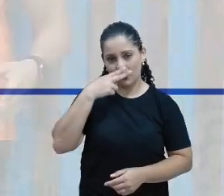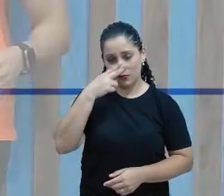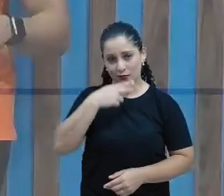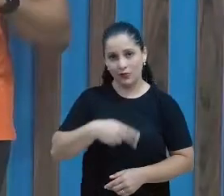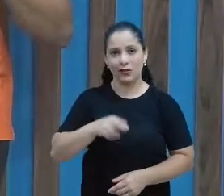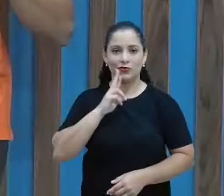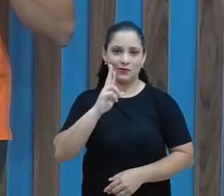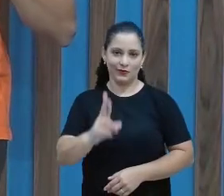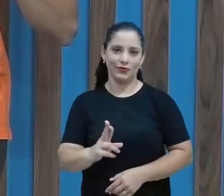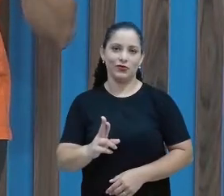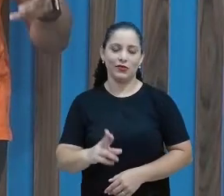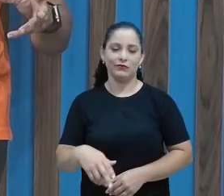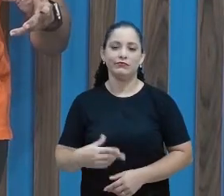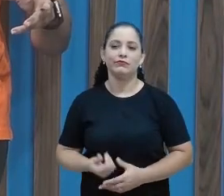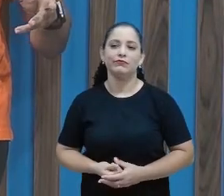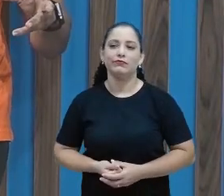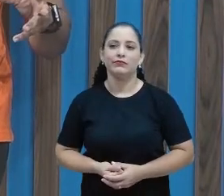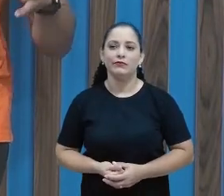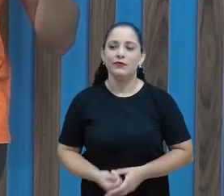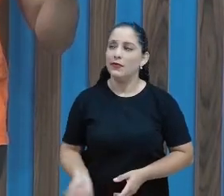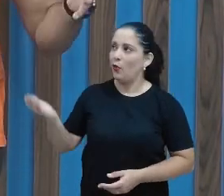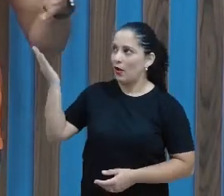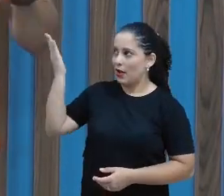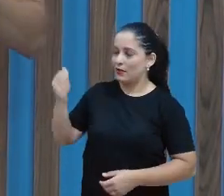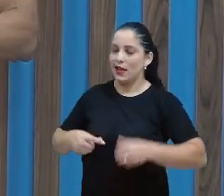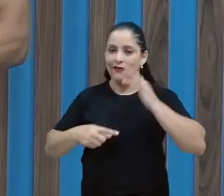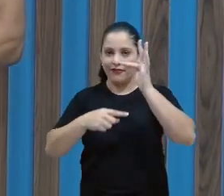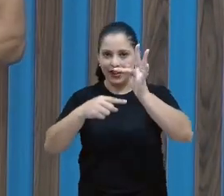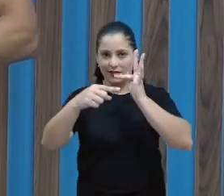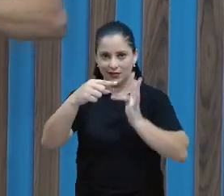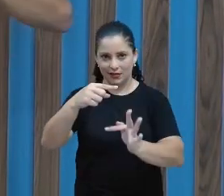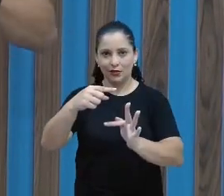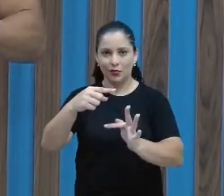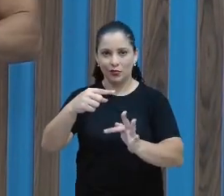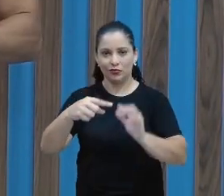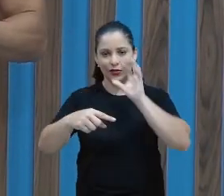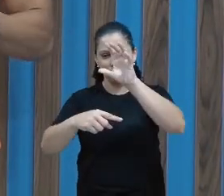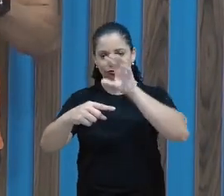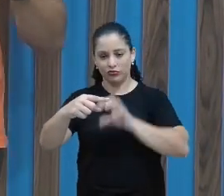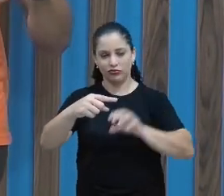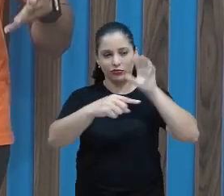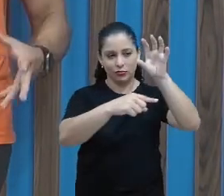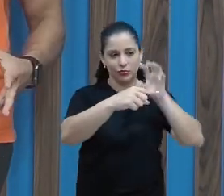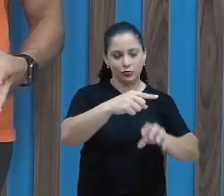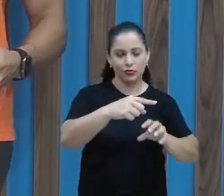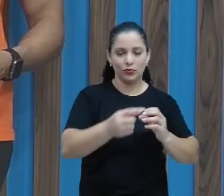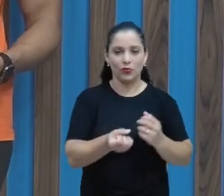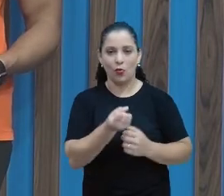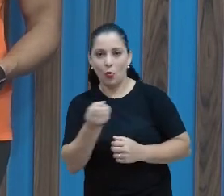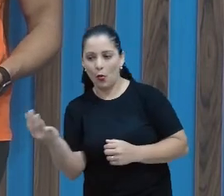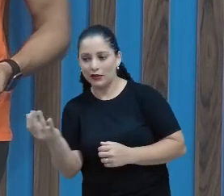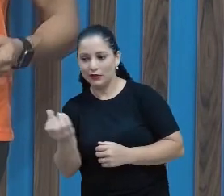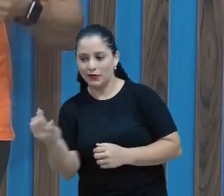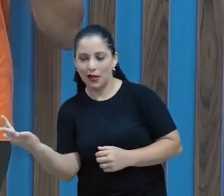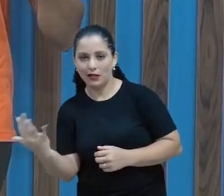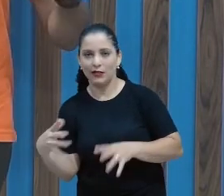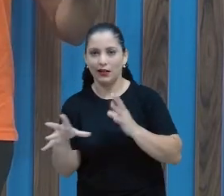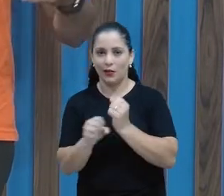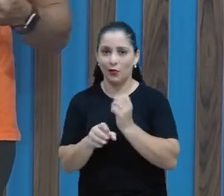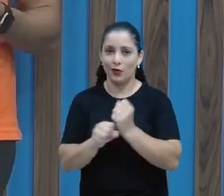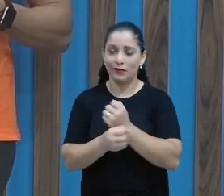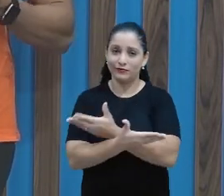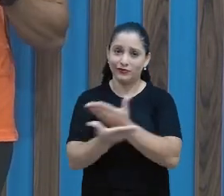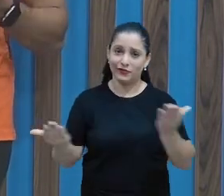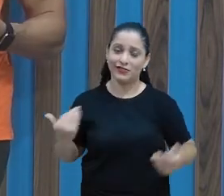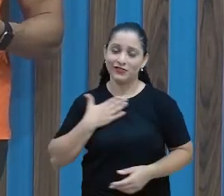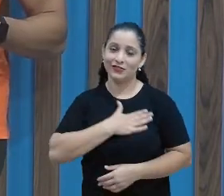tá joia? Então, essa é a questão aí da fração como um operador calculando uma quantidade, certo? Espero que